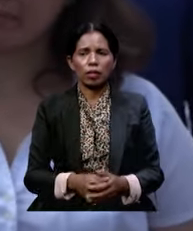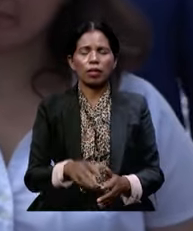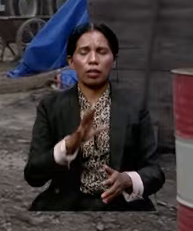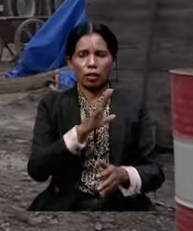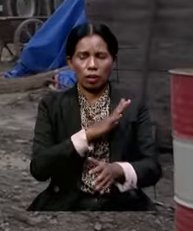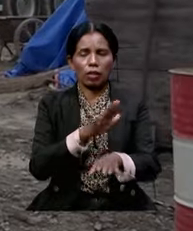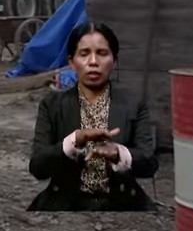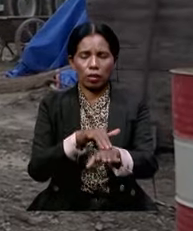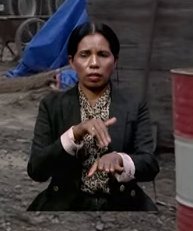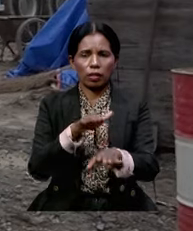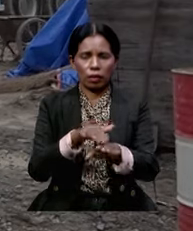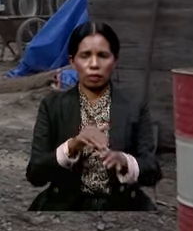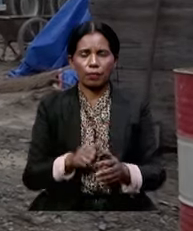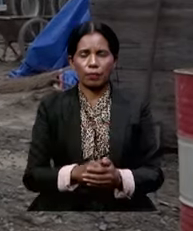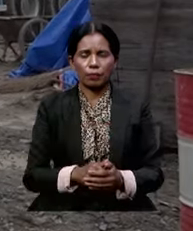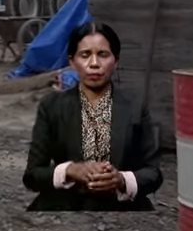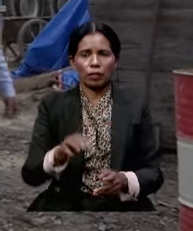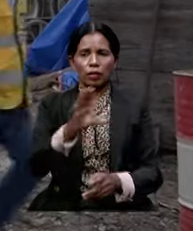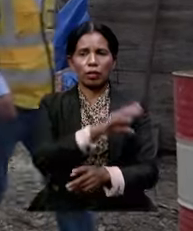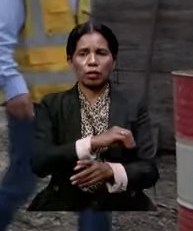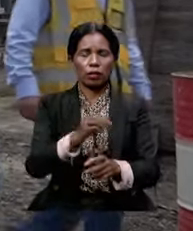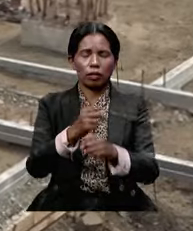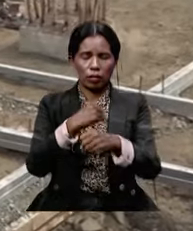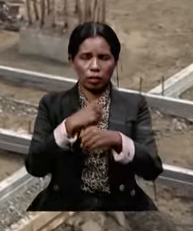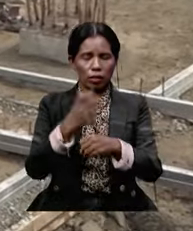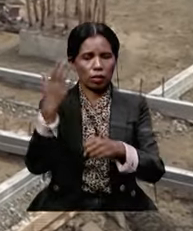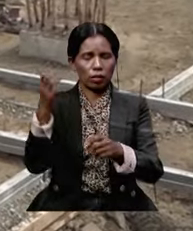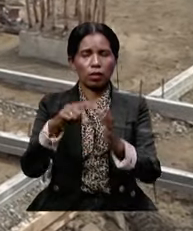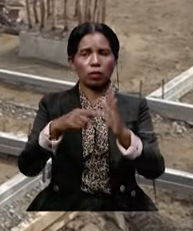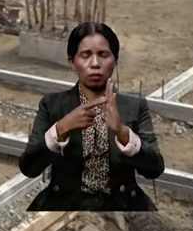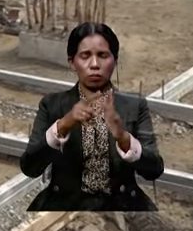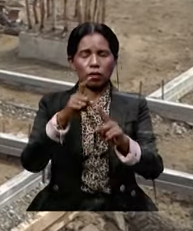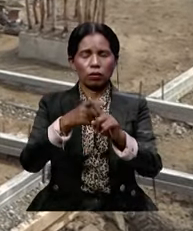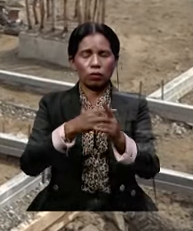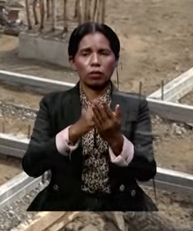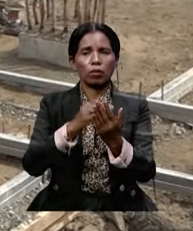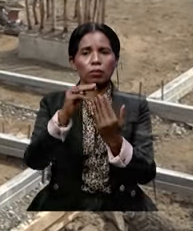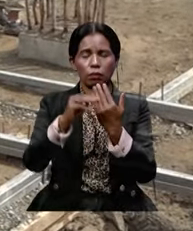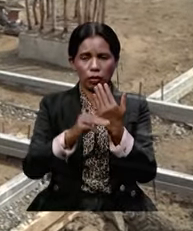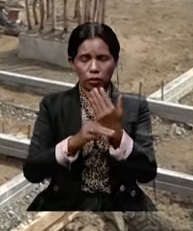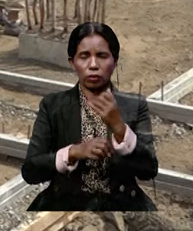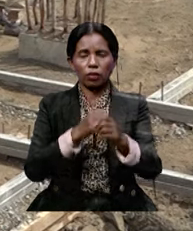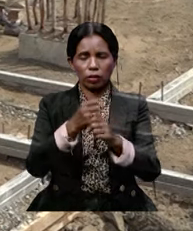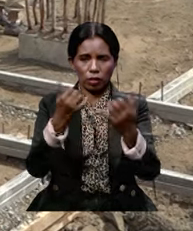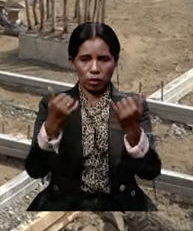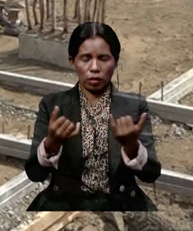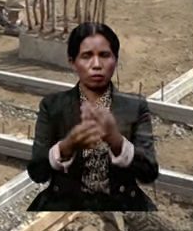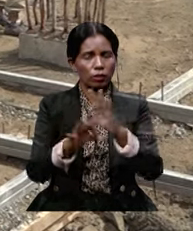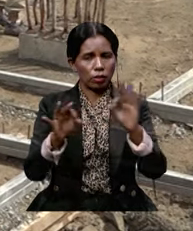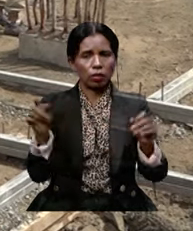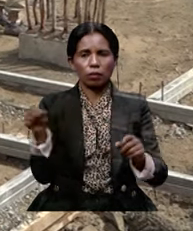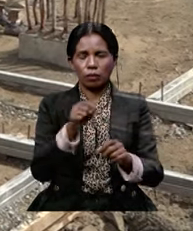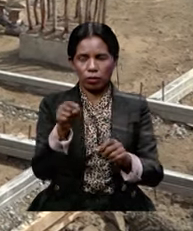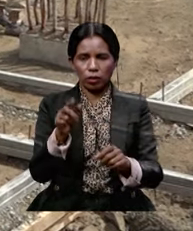halalini. Chef Engineering Hateten Construção refere foi na rua e a fulang março tinane no dada unne atinciona por